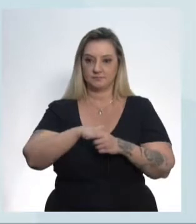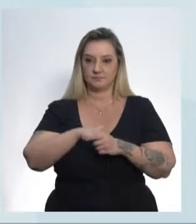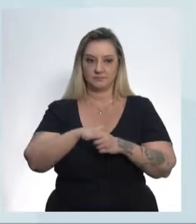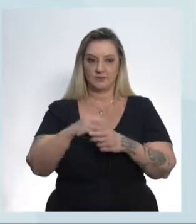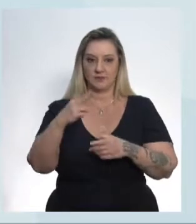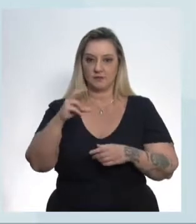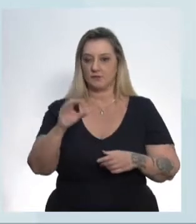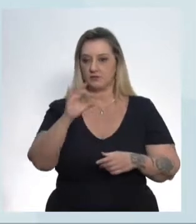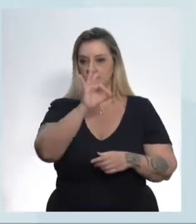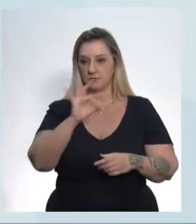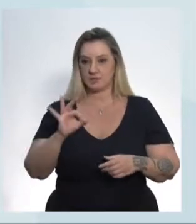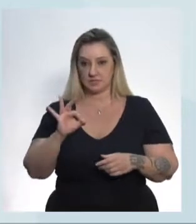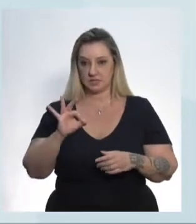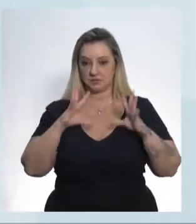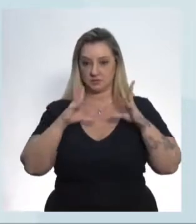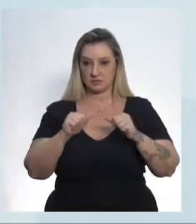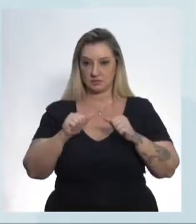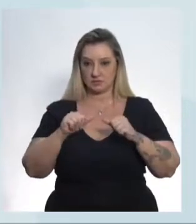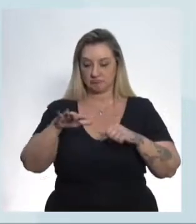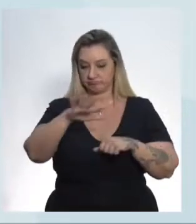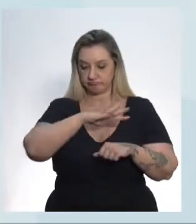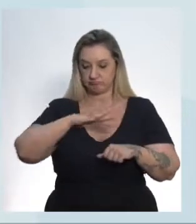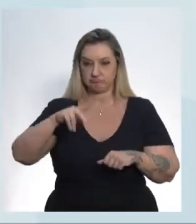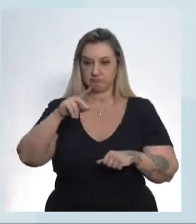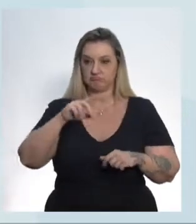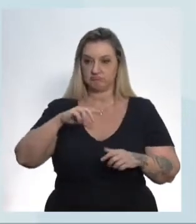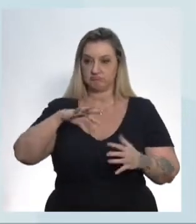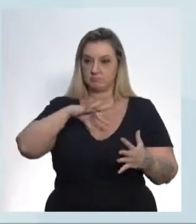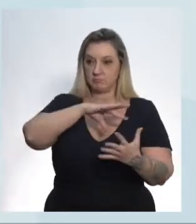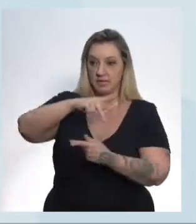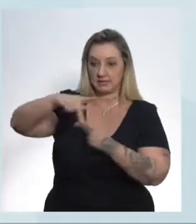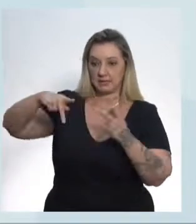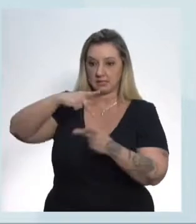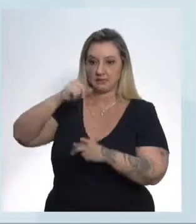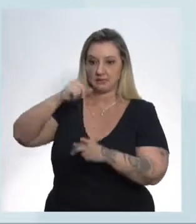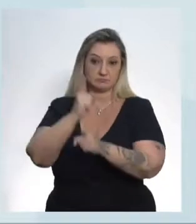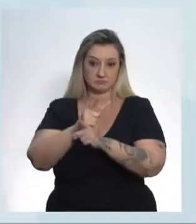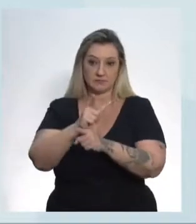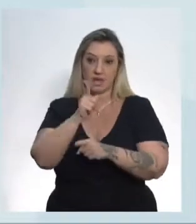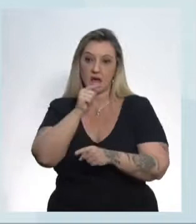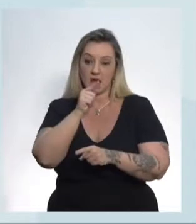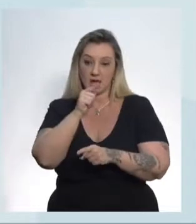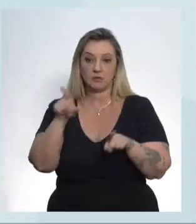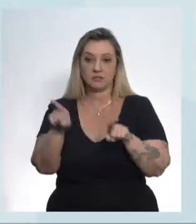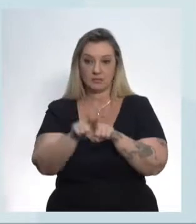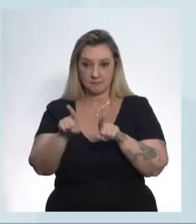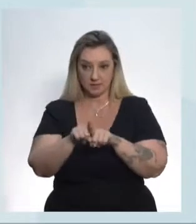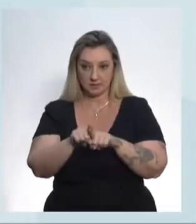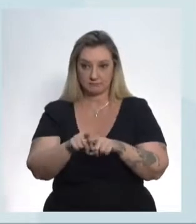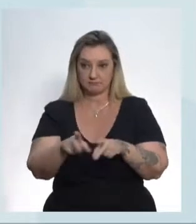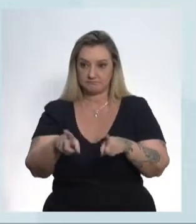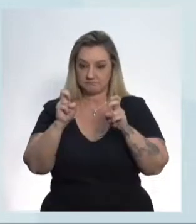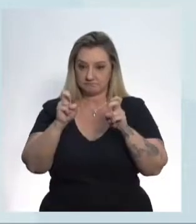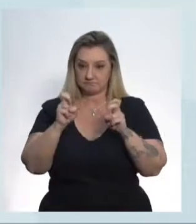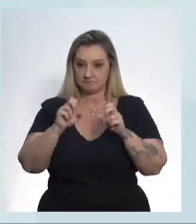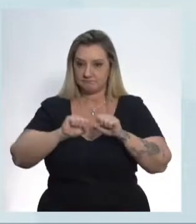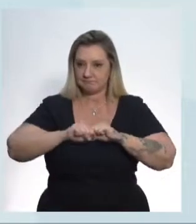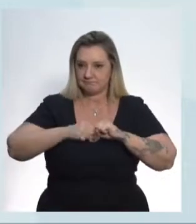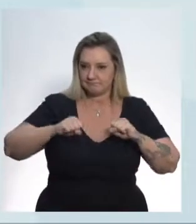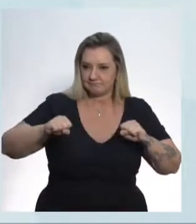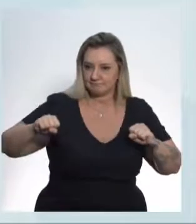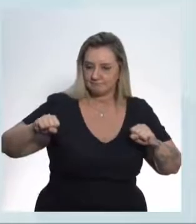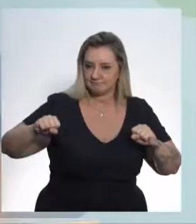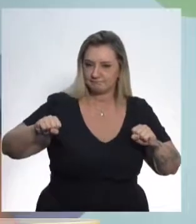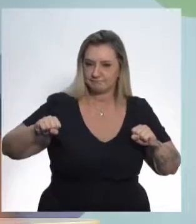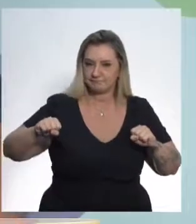do total de espécies do planeta encontrados na terra e na água. Perfeito? Então vejam como é vasto o sistema